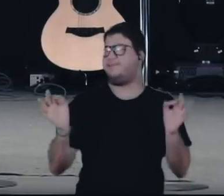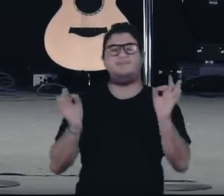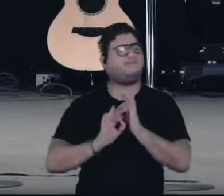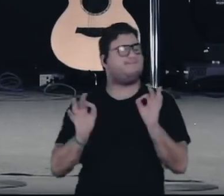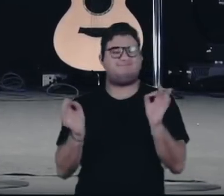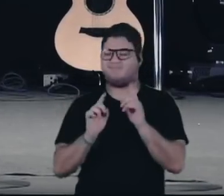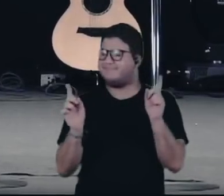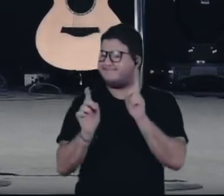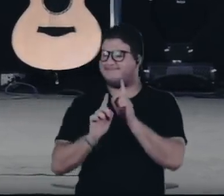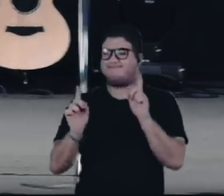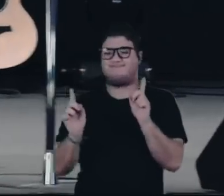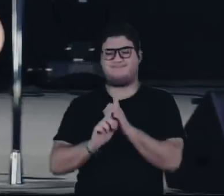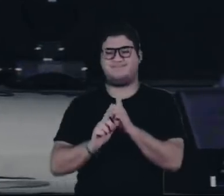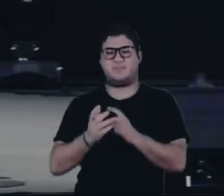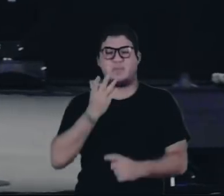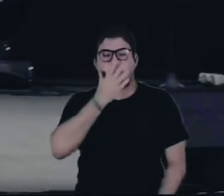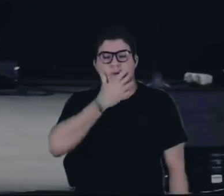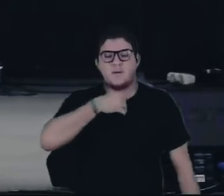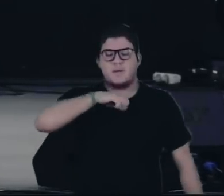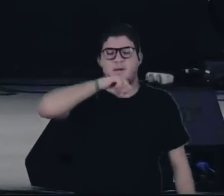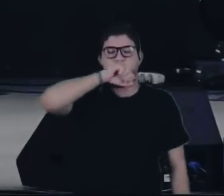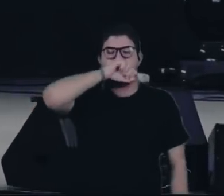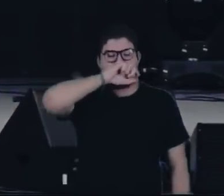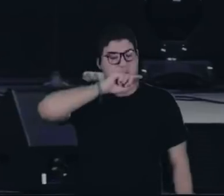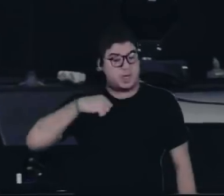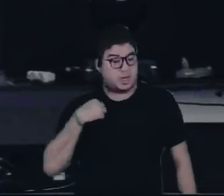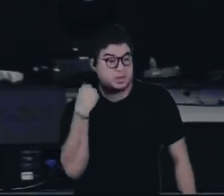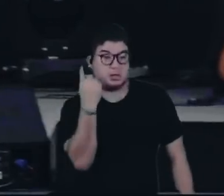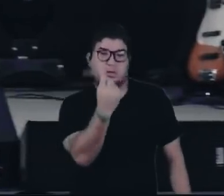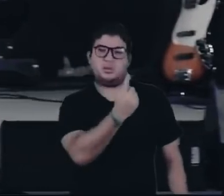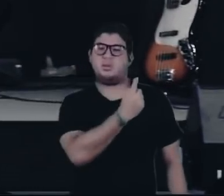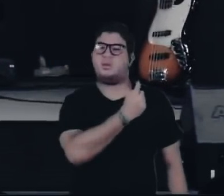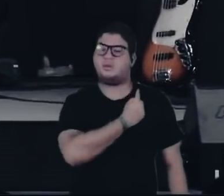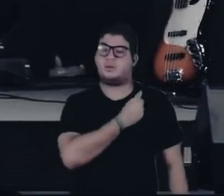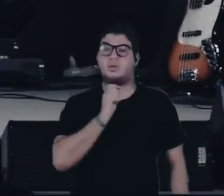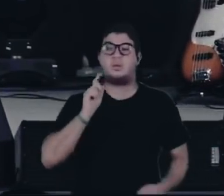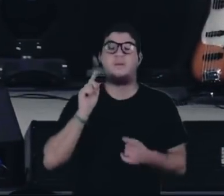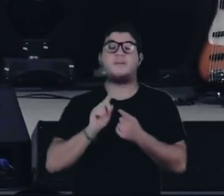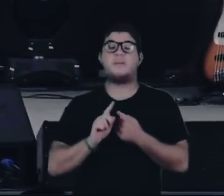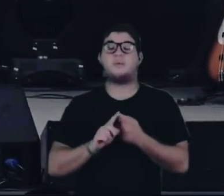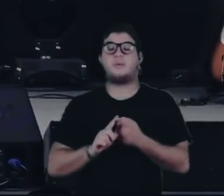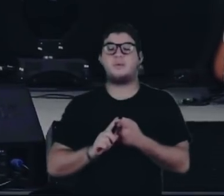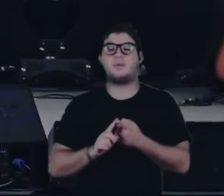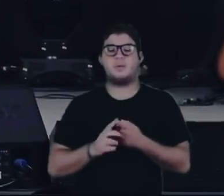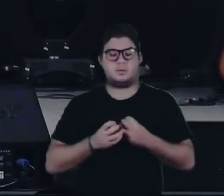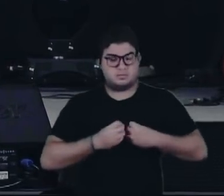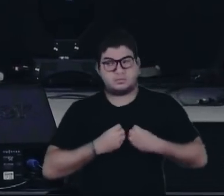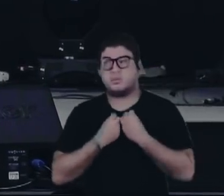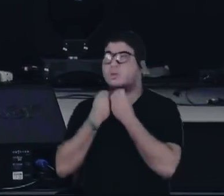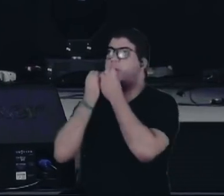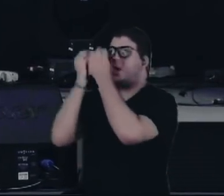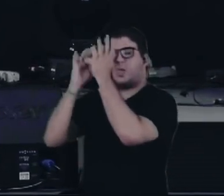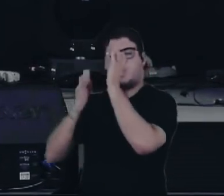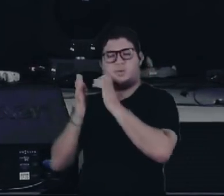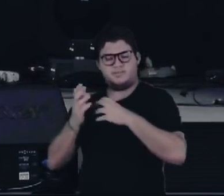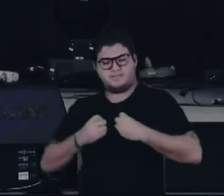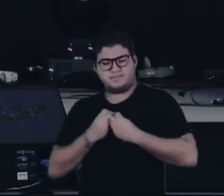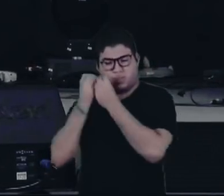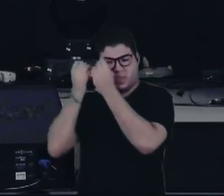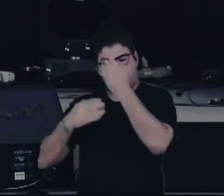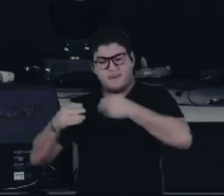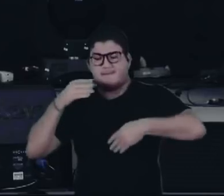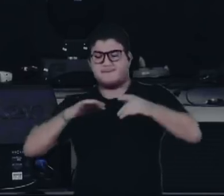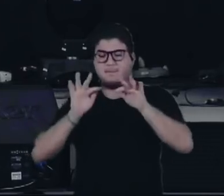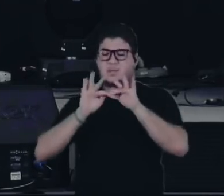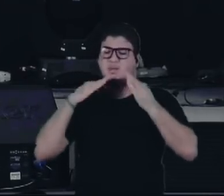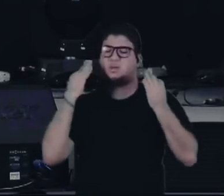Não. Pai Nosso. Porque quando a gente entrega a nossa vida a Jesus, quando a gente faz parte dessa